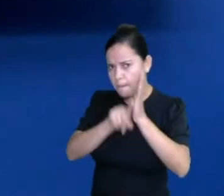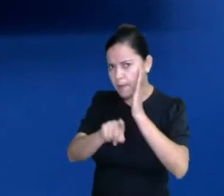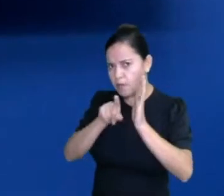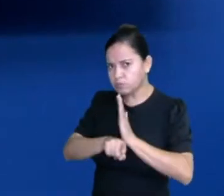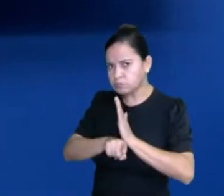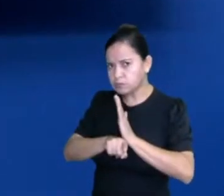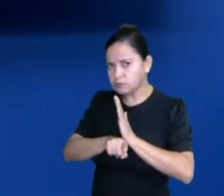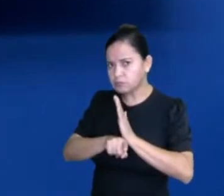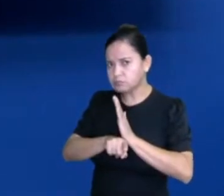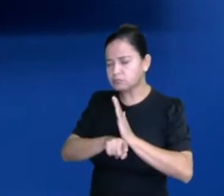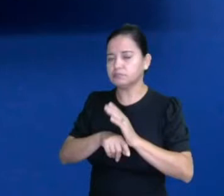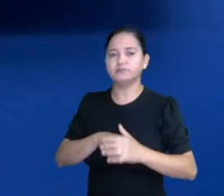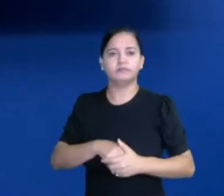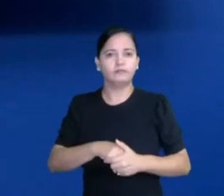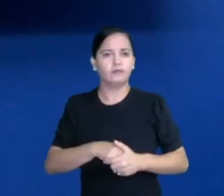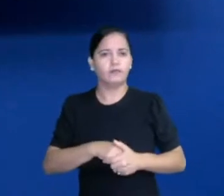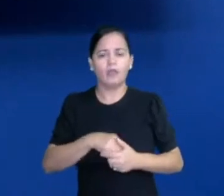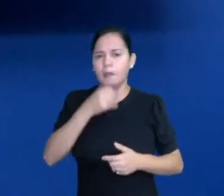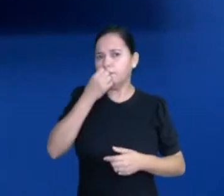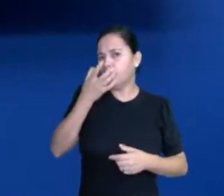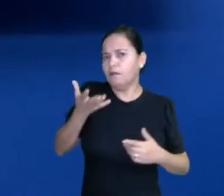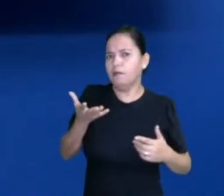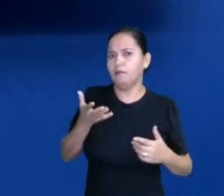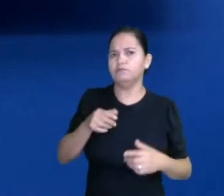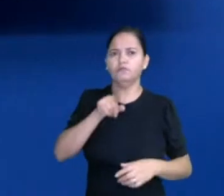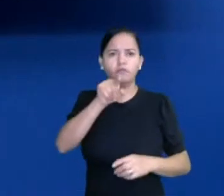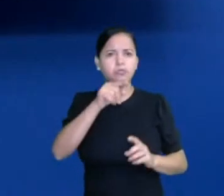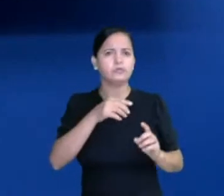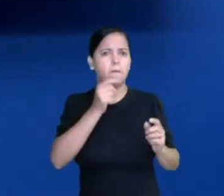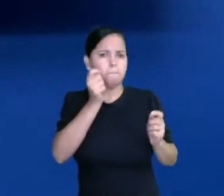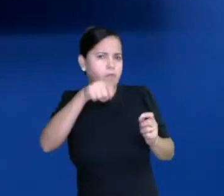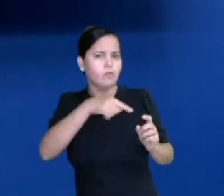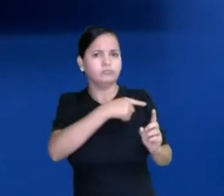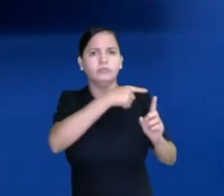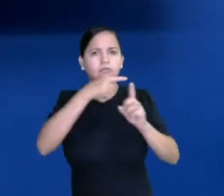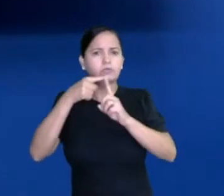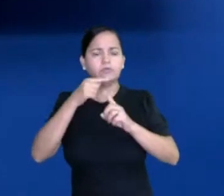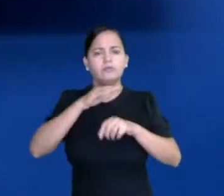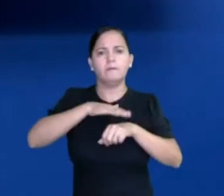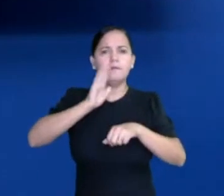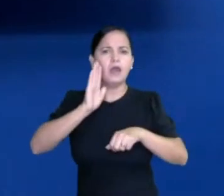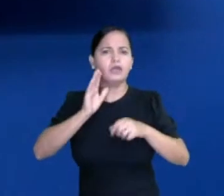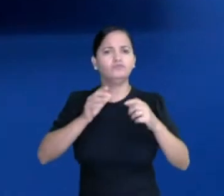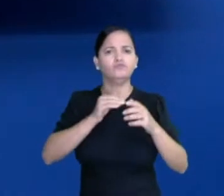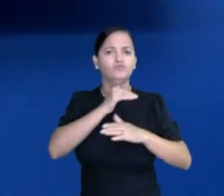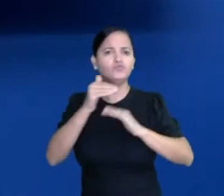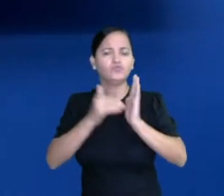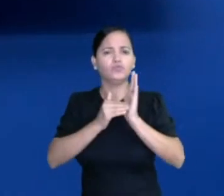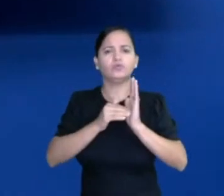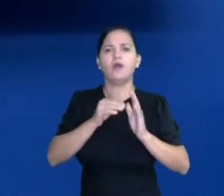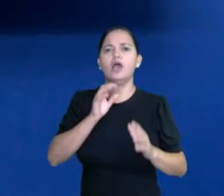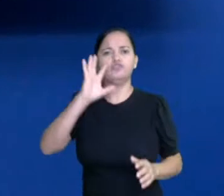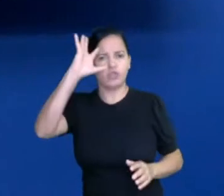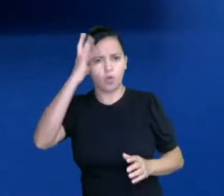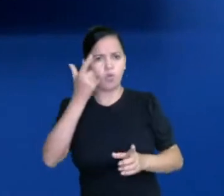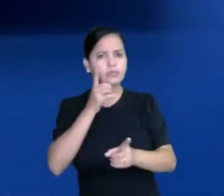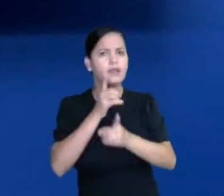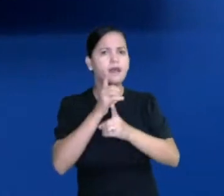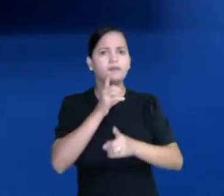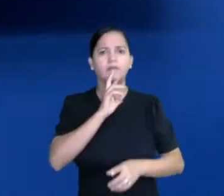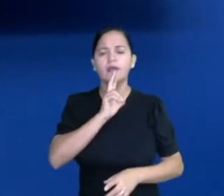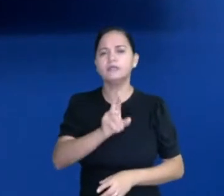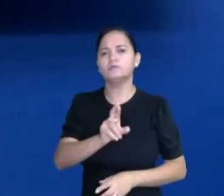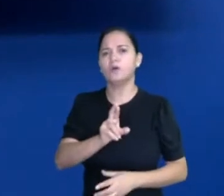professora. Eu acho que é prática, eu acho que é para adicionar tudo isso aí e a gente vai chegar à solução.